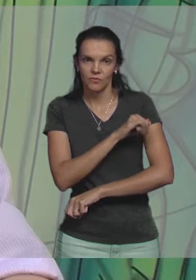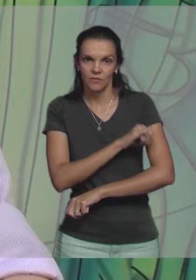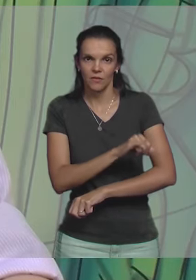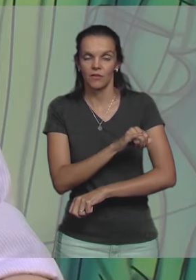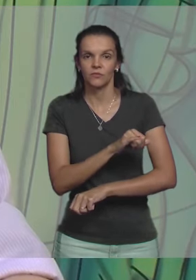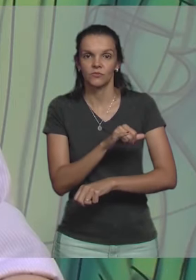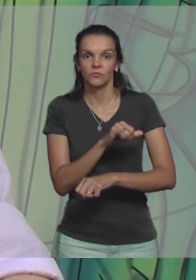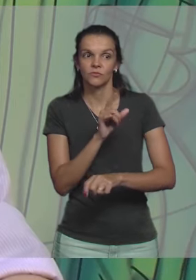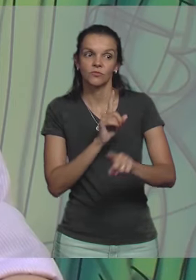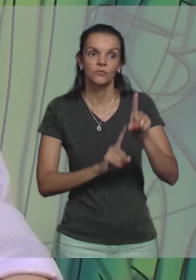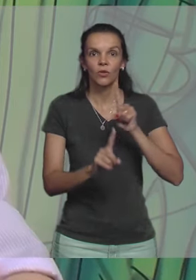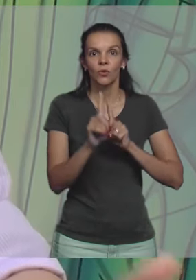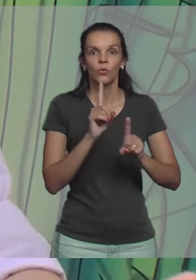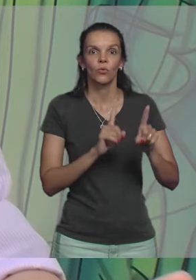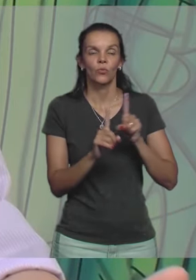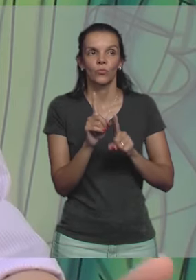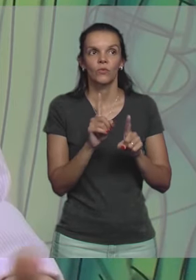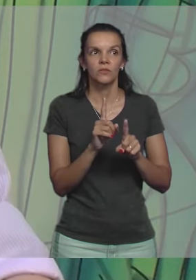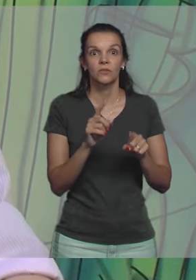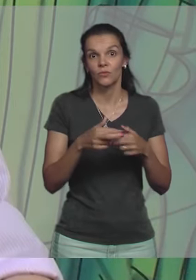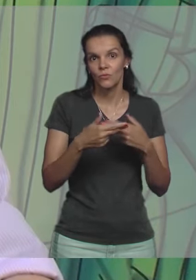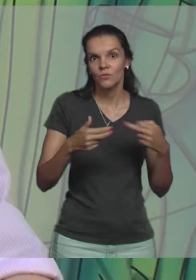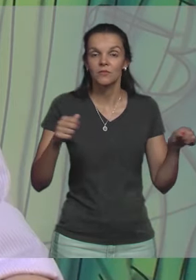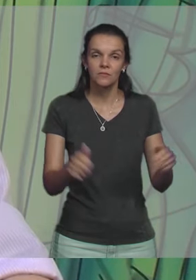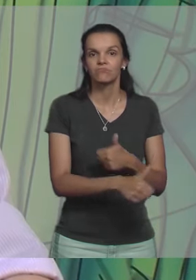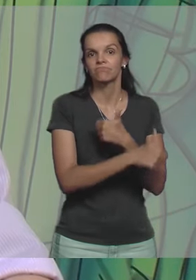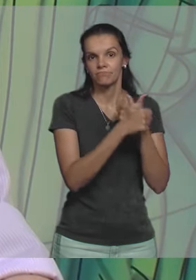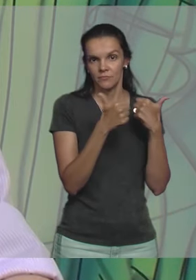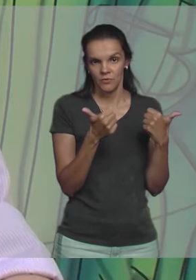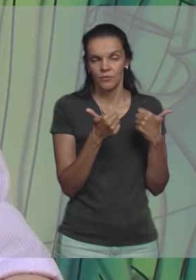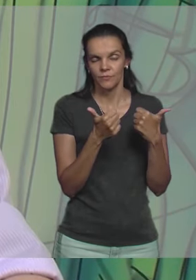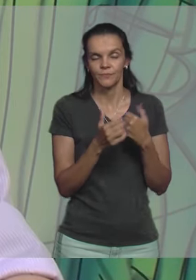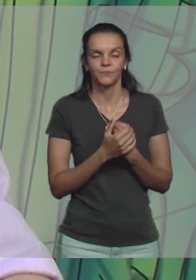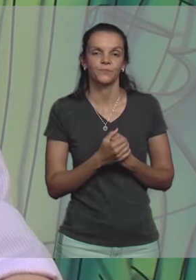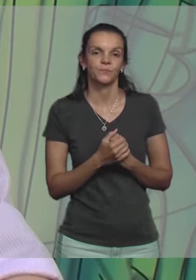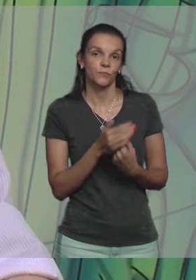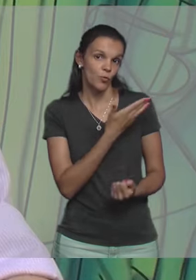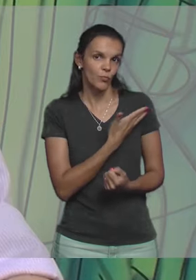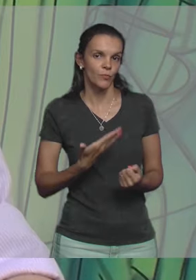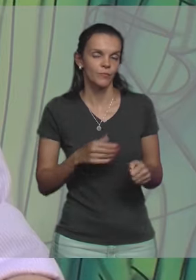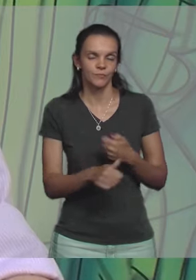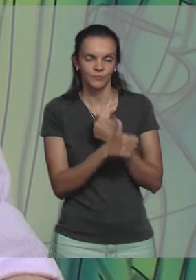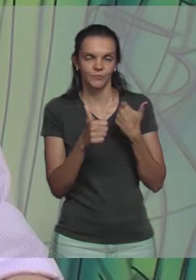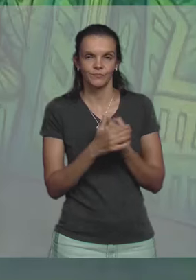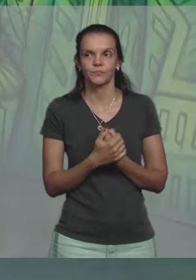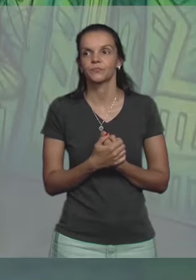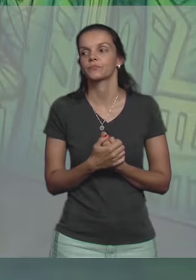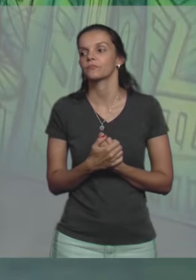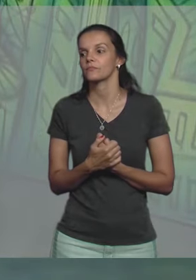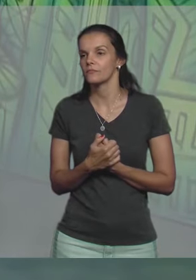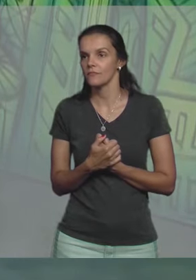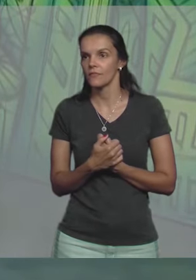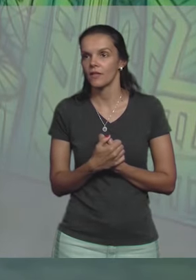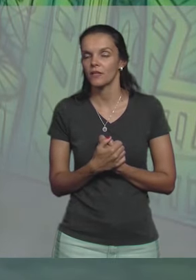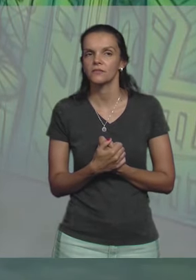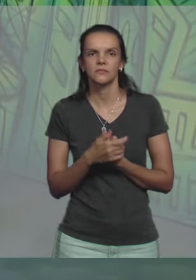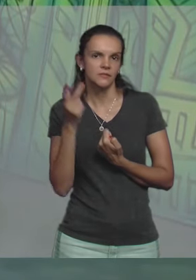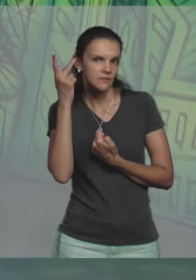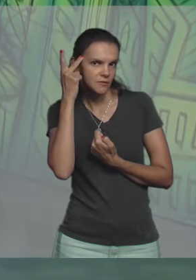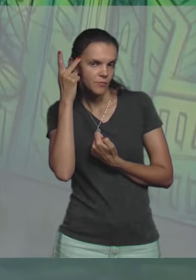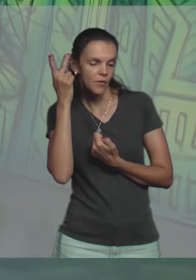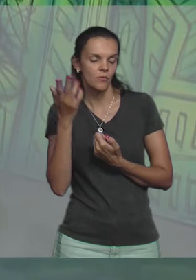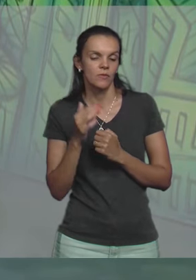alguns mecanismos, alguns meios de transporte que não tinham, que melhorou o transporte público lá. Professor, pois em São Paulo,